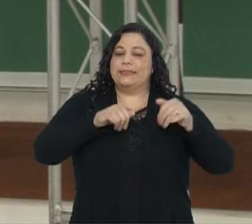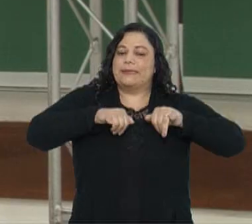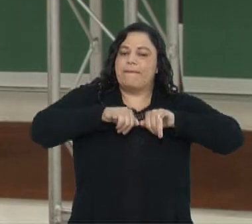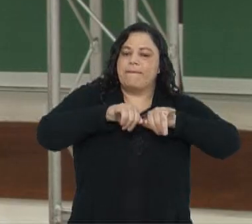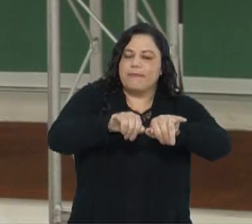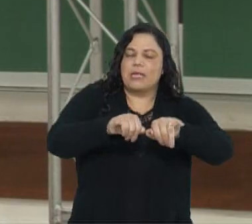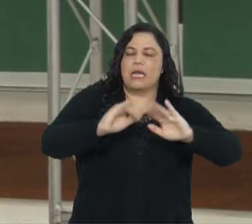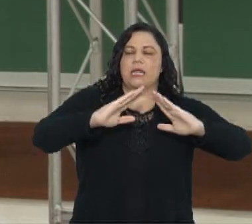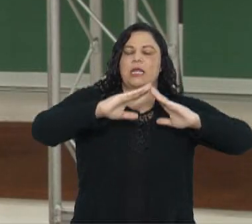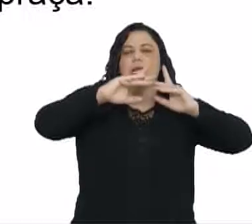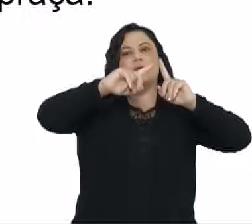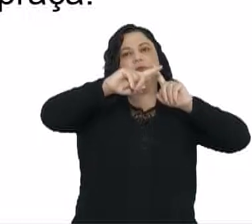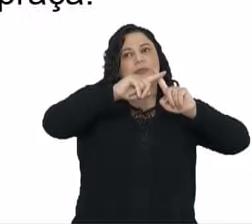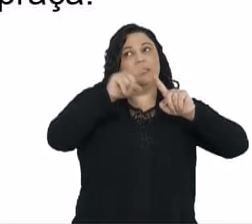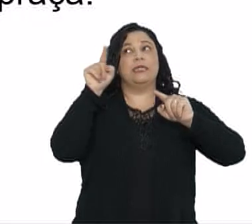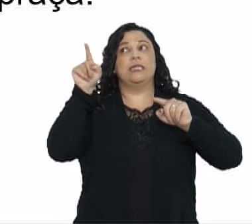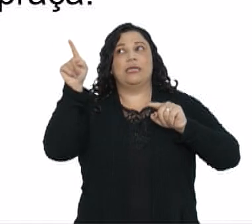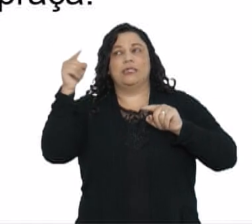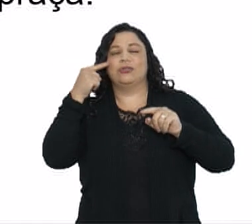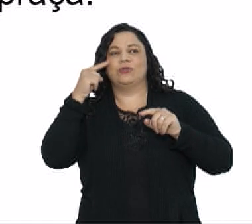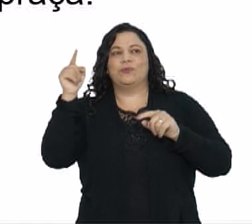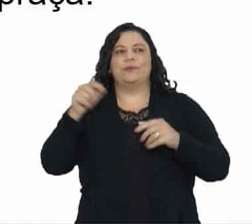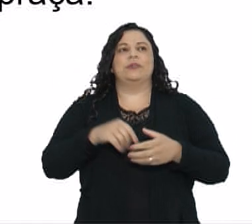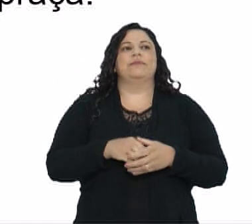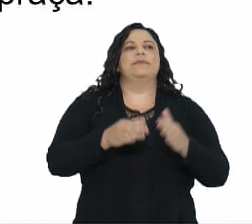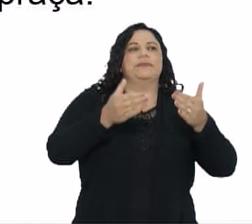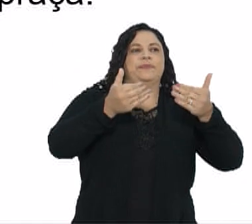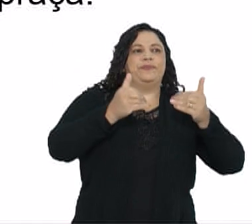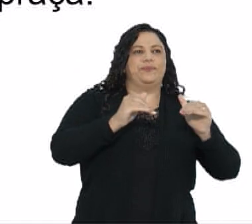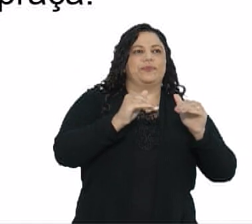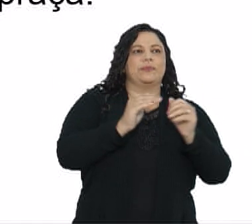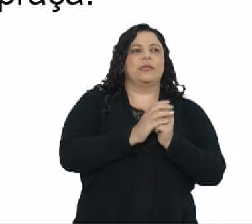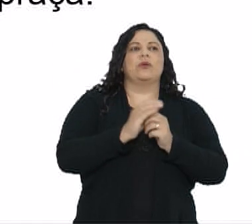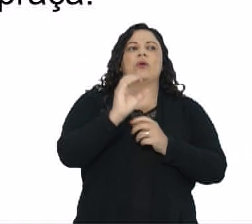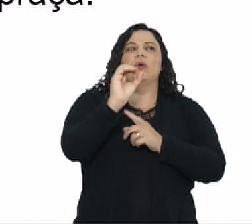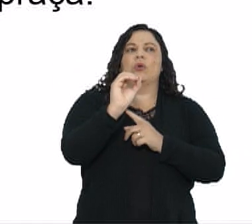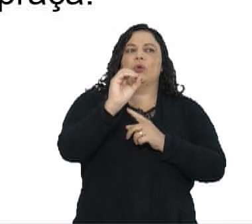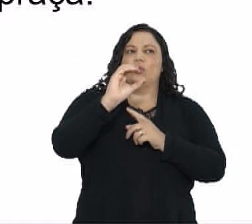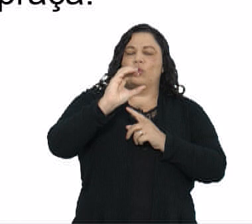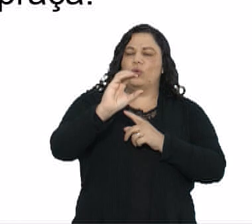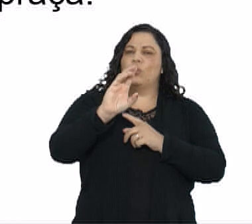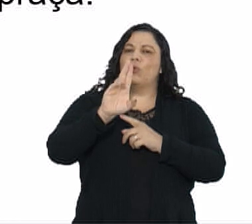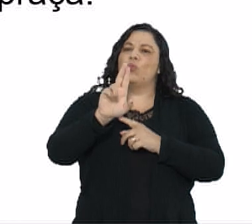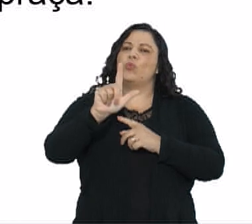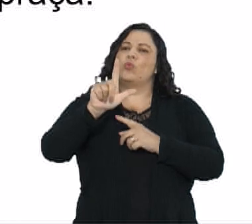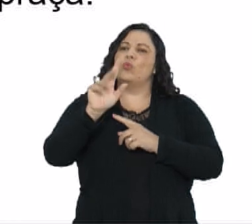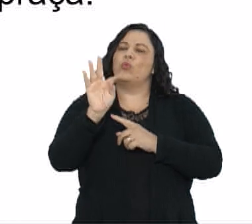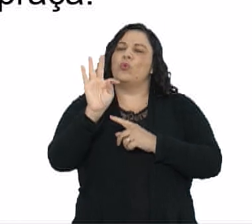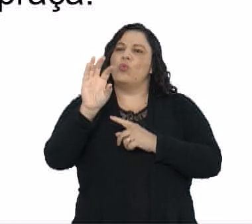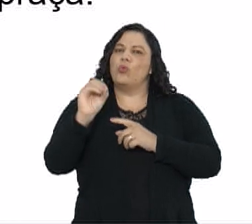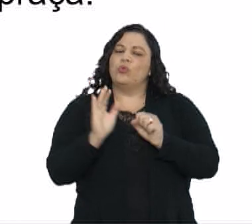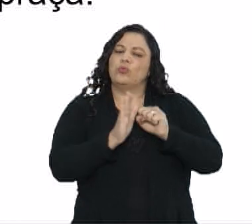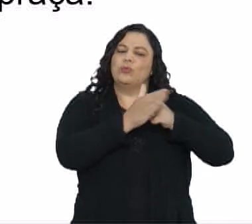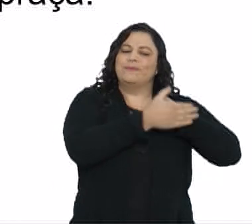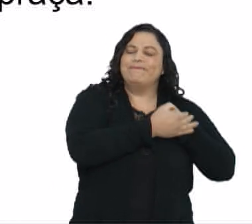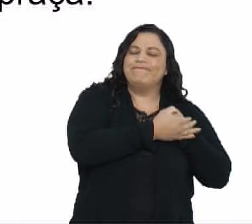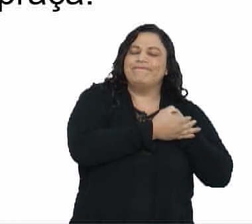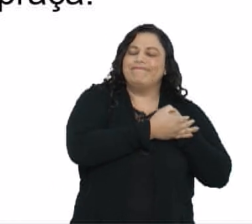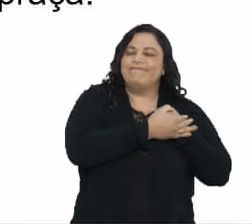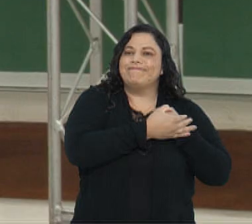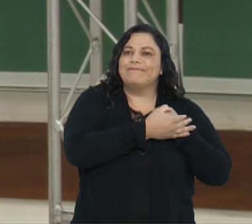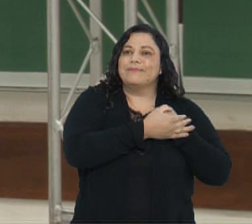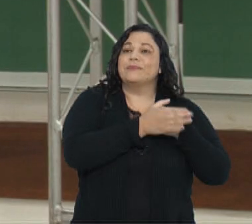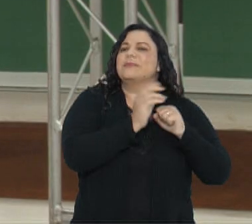Portanto, confere ali. Oculto, então nós temos ali, saio de casa bem